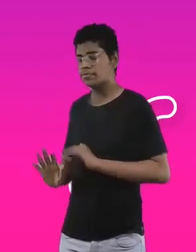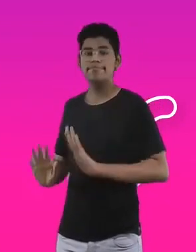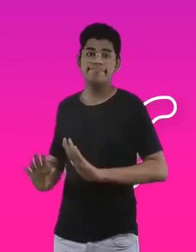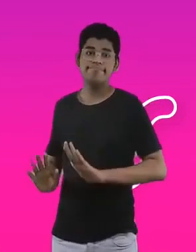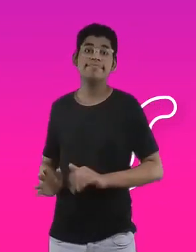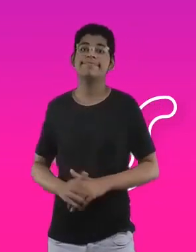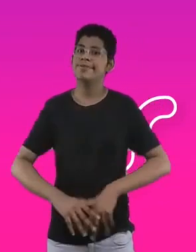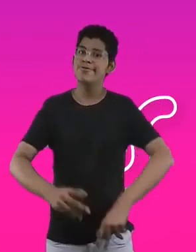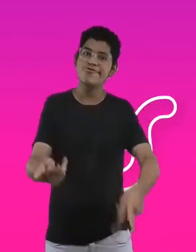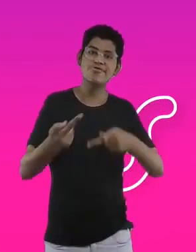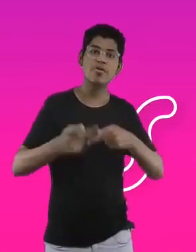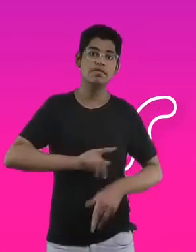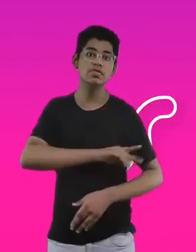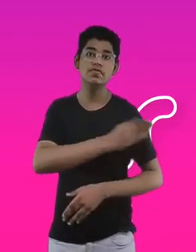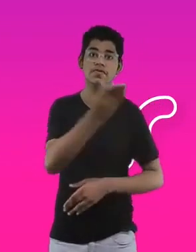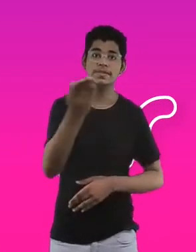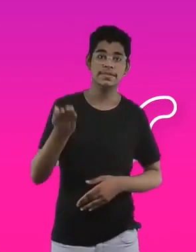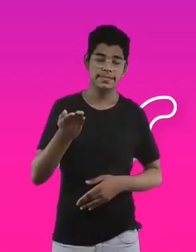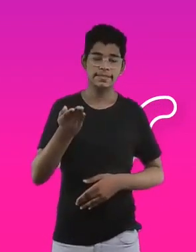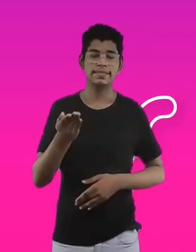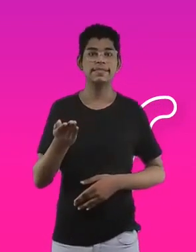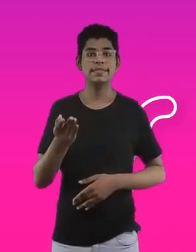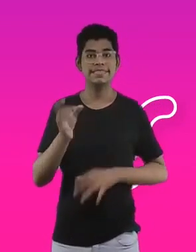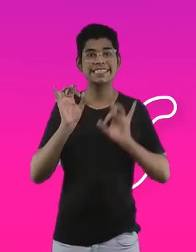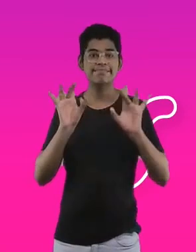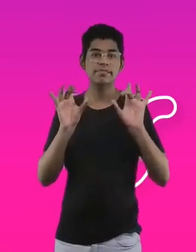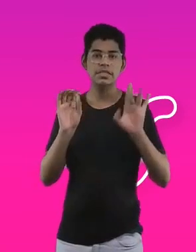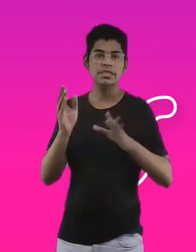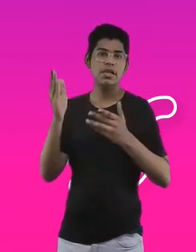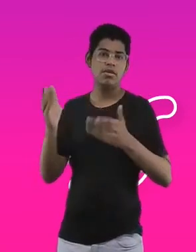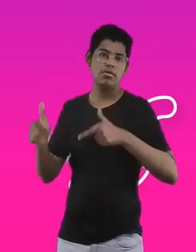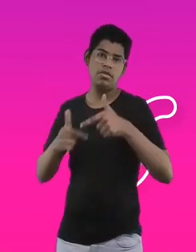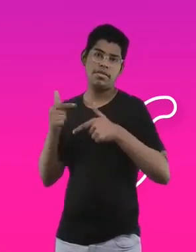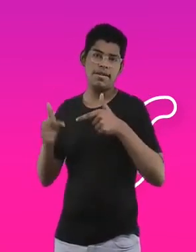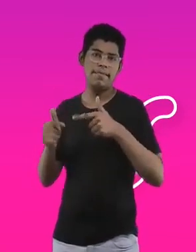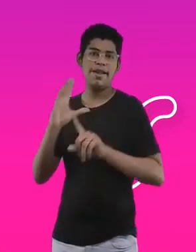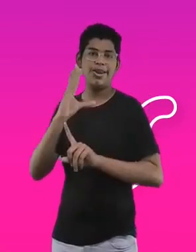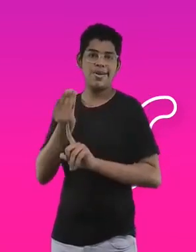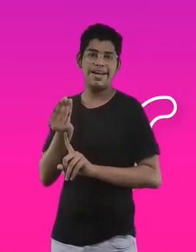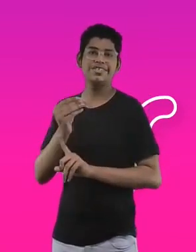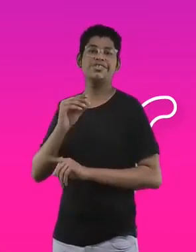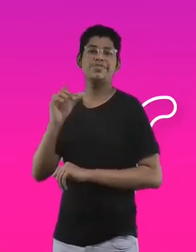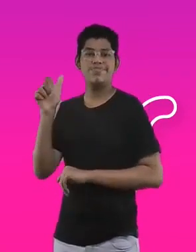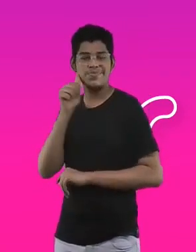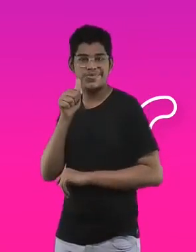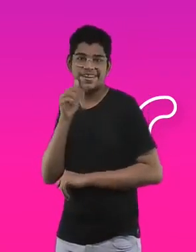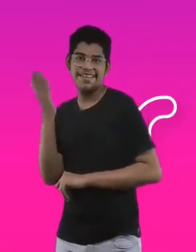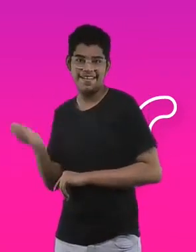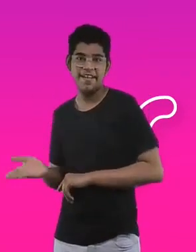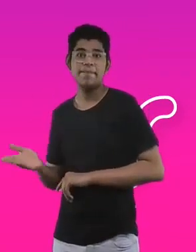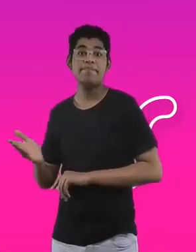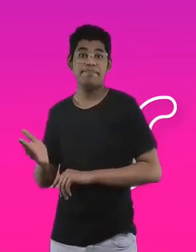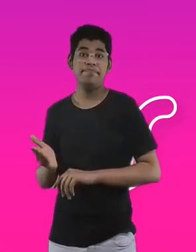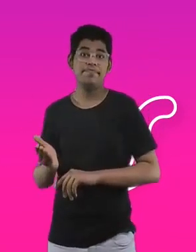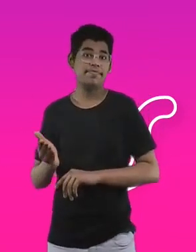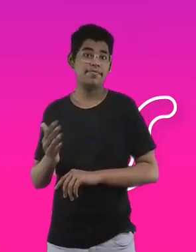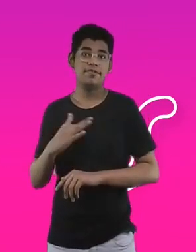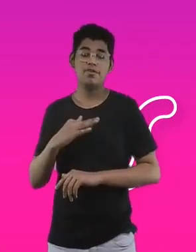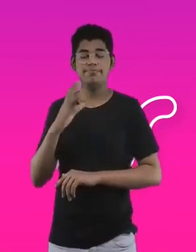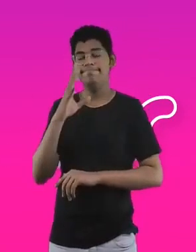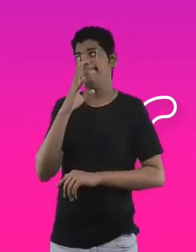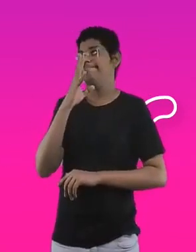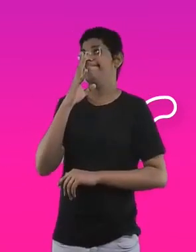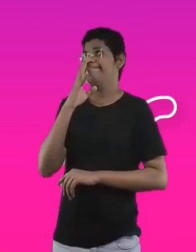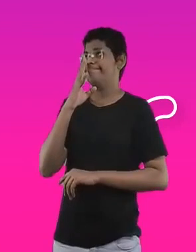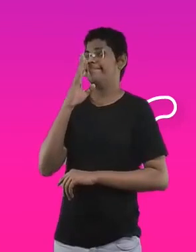em especial ao trabalho da Zaika, que fez essa manifestação extremamente inspiradora antes do nosso painel, trouxe a sua